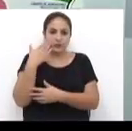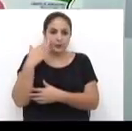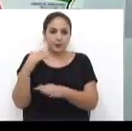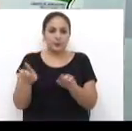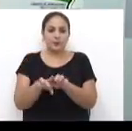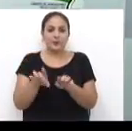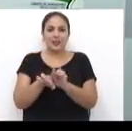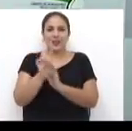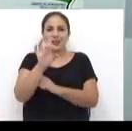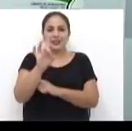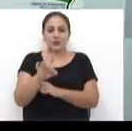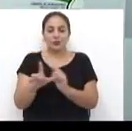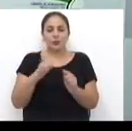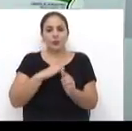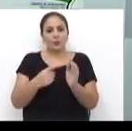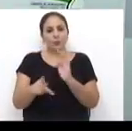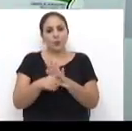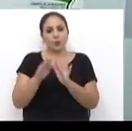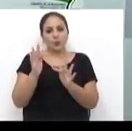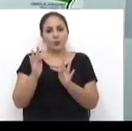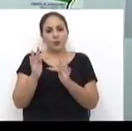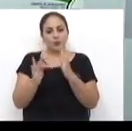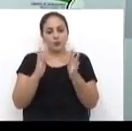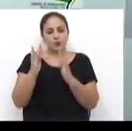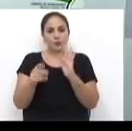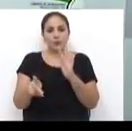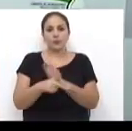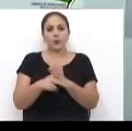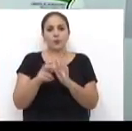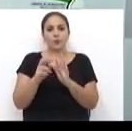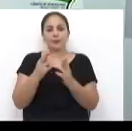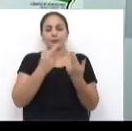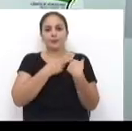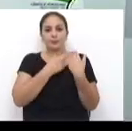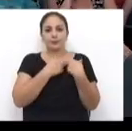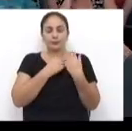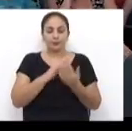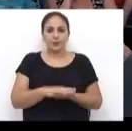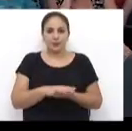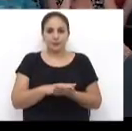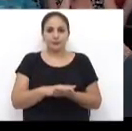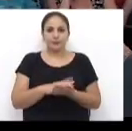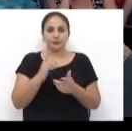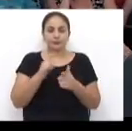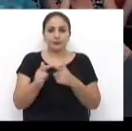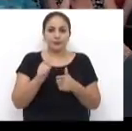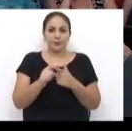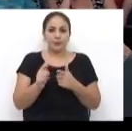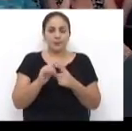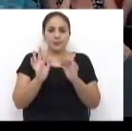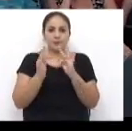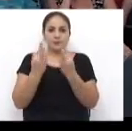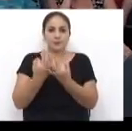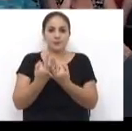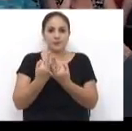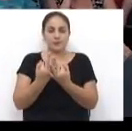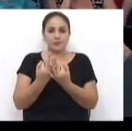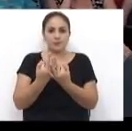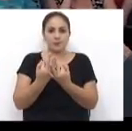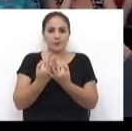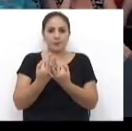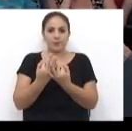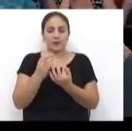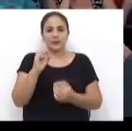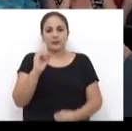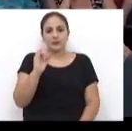correria, agora nós também sabemos que cada um tem a sua função e tem a sua responsabilidade. O drama dos familiares de Sidney já foi